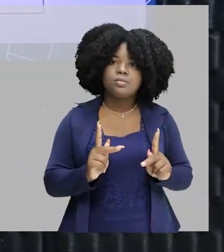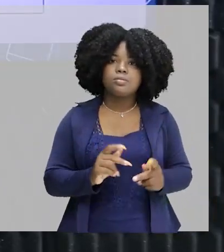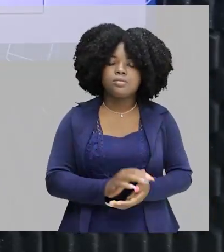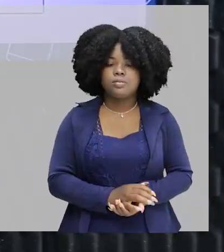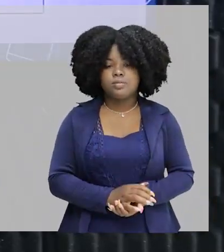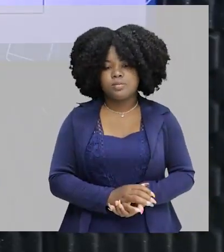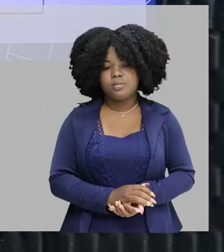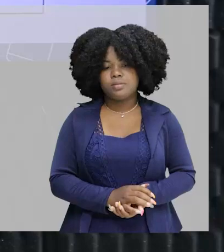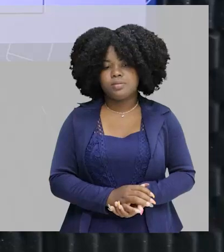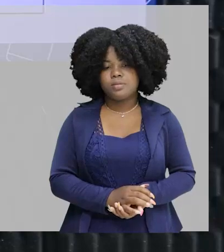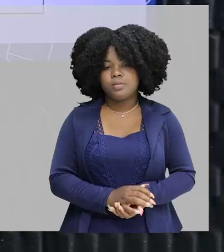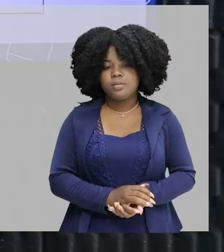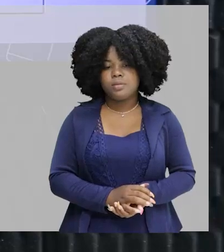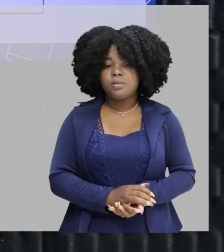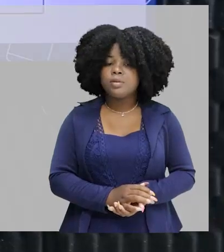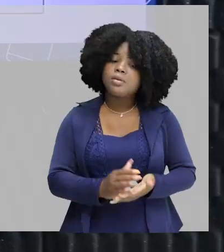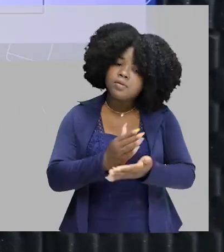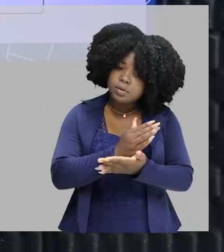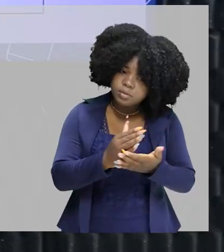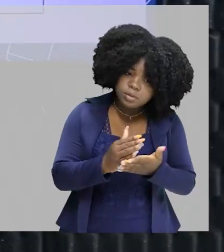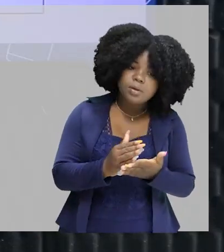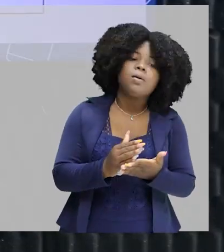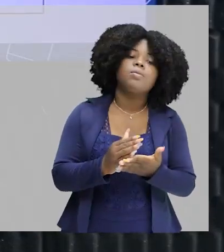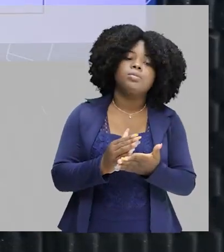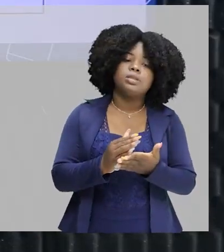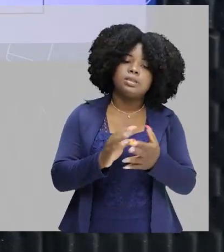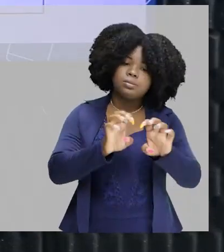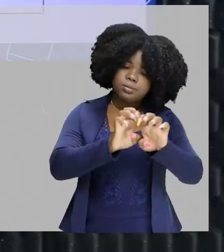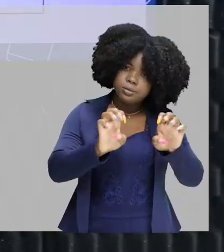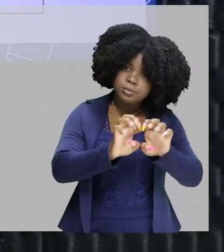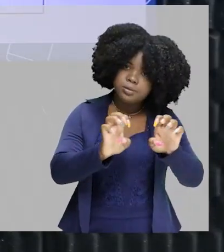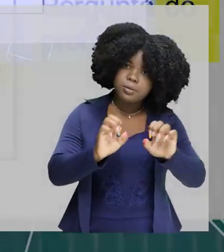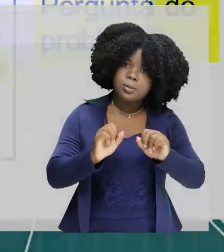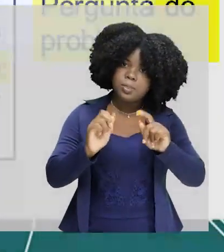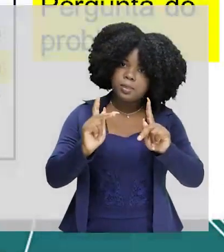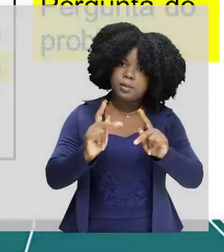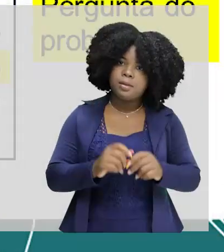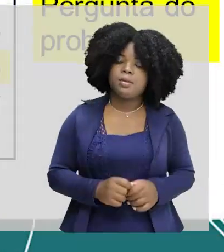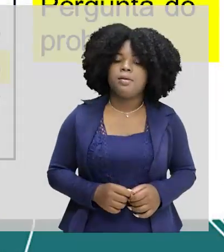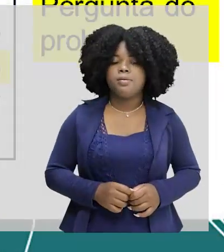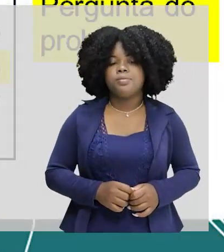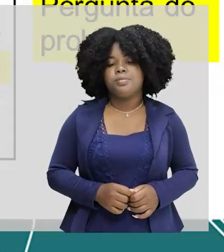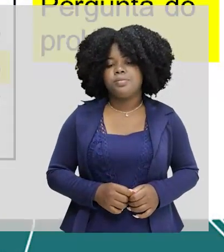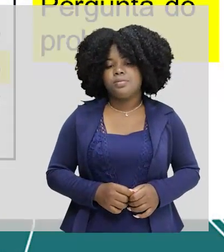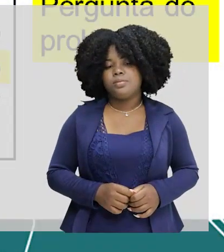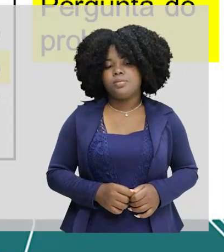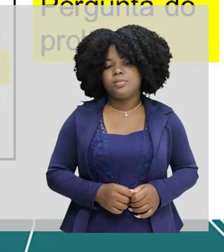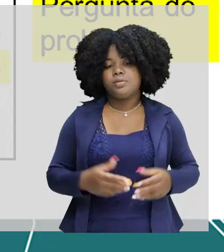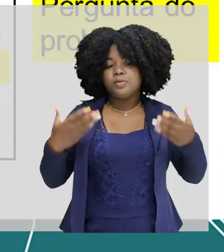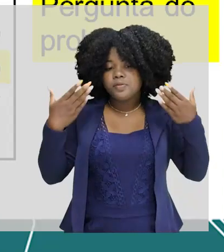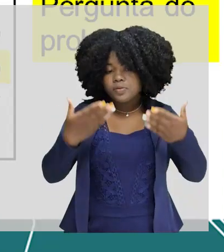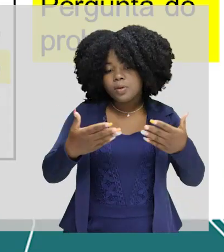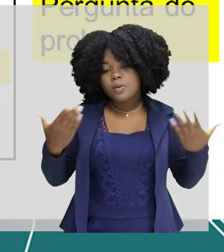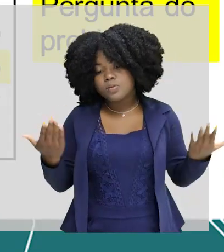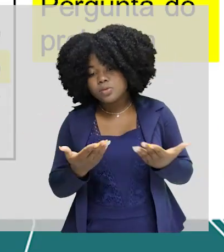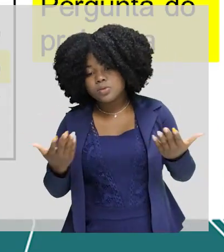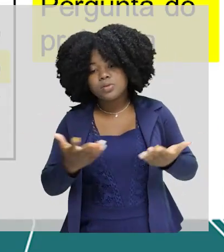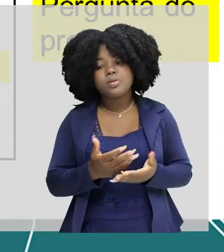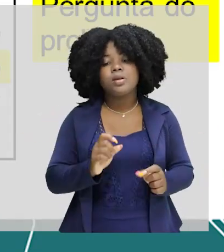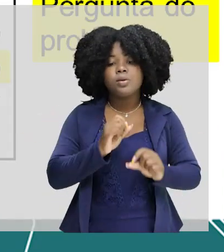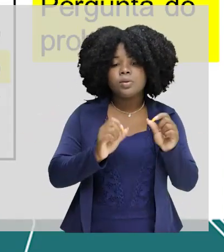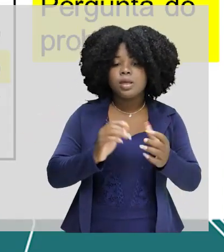certo? Então vamos iniciar, vamos partir para esses cálculos. Como eu falei, nós vamos trabalhar alguns